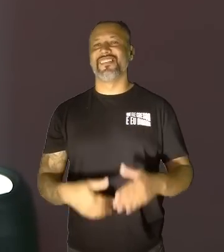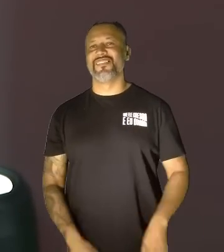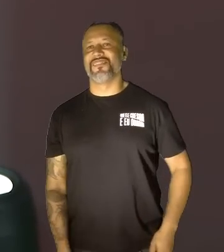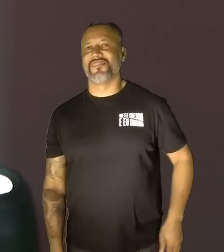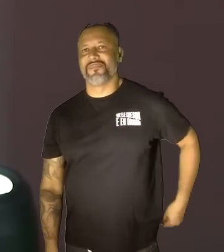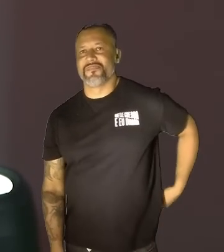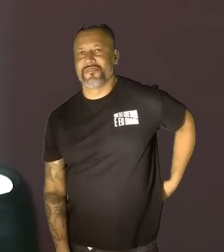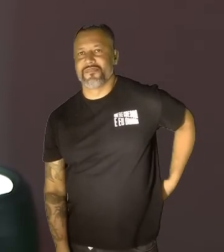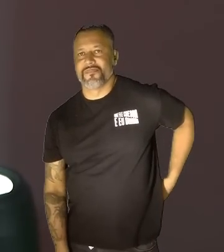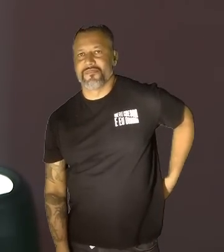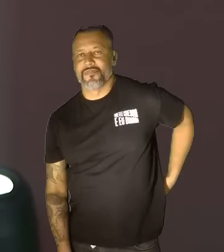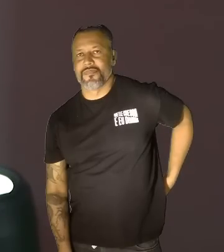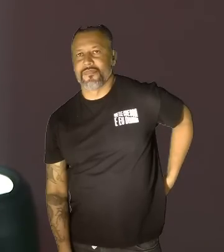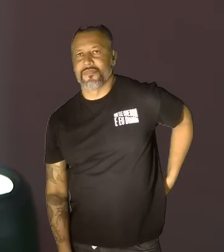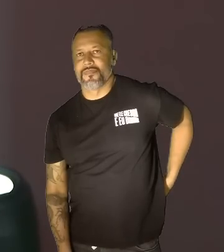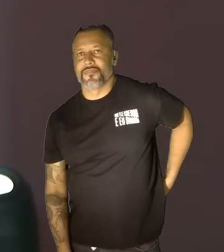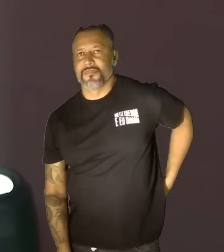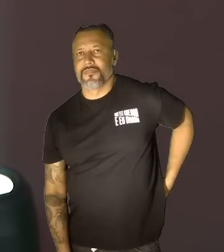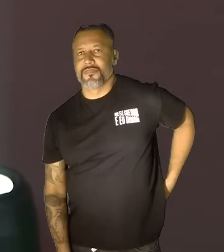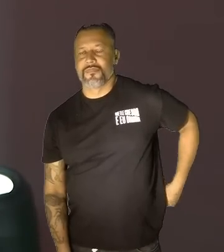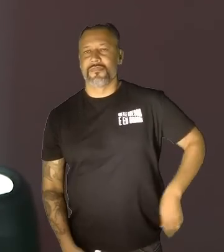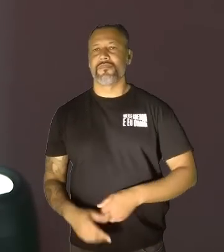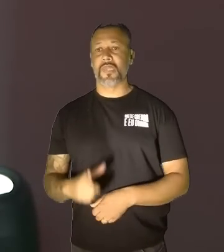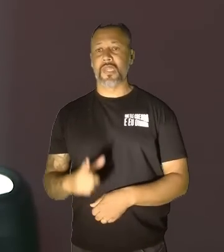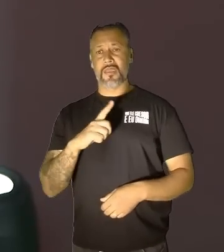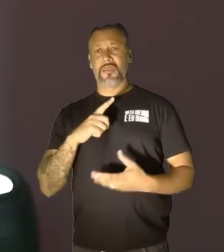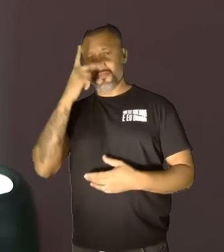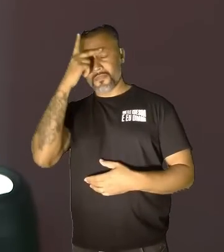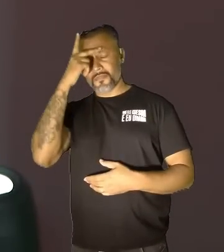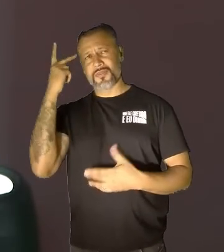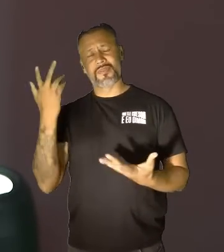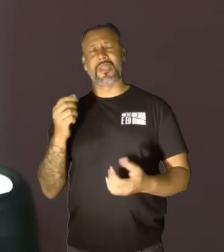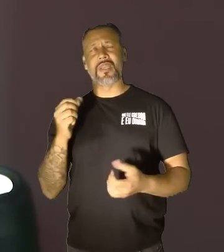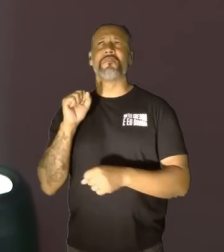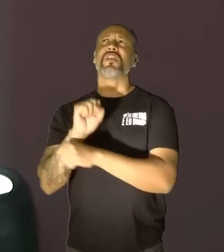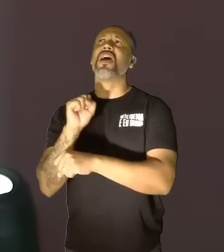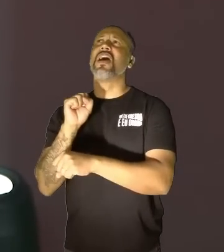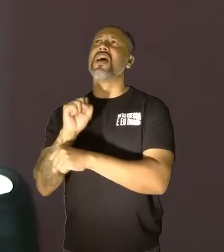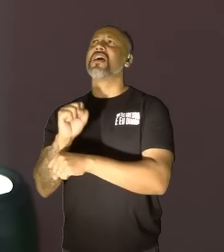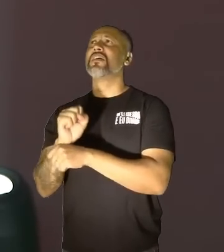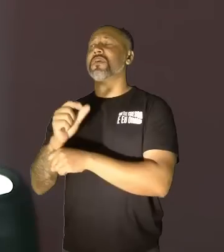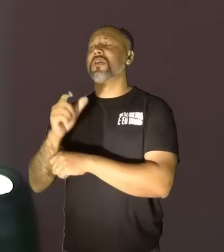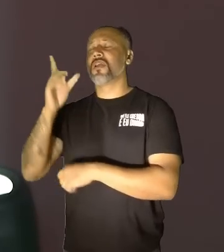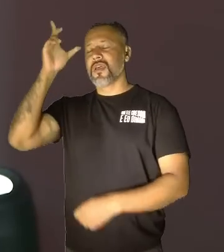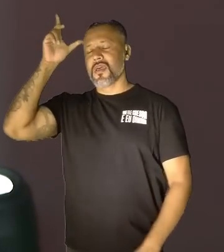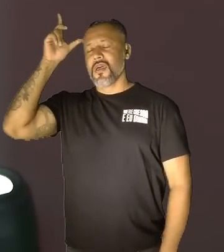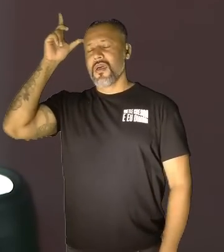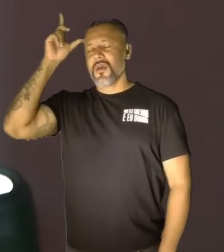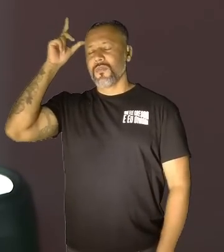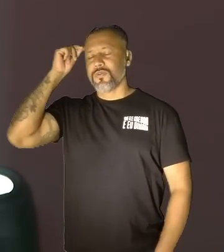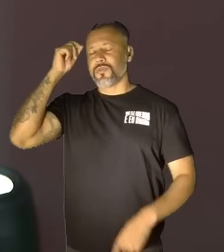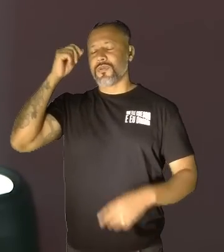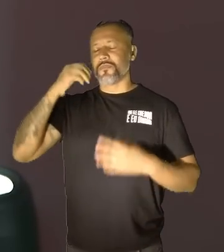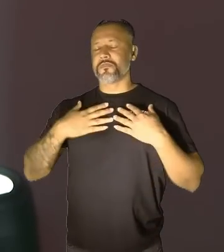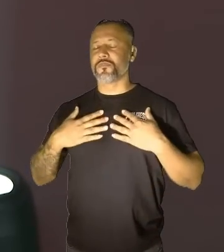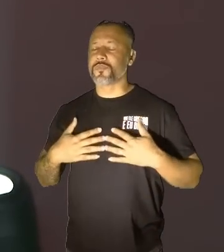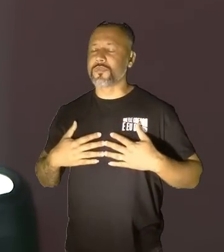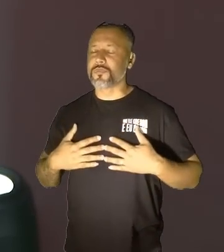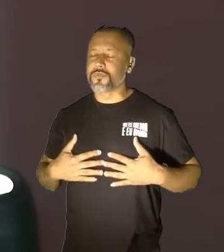amanhecer está chegando. Tem pessoas esperando um alívio, um descanso, e Deus tem uma palavra para você aqui